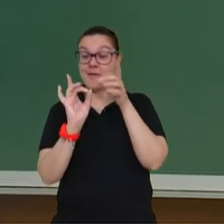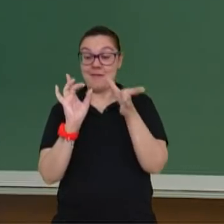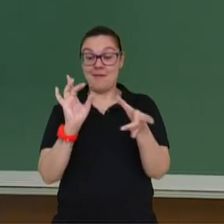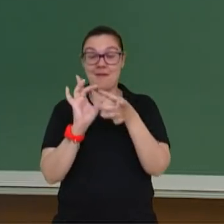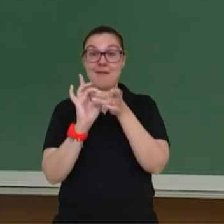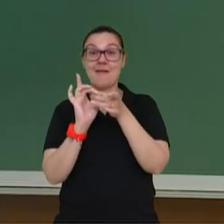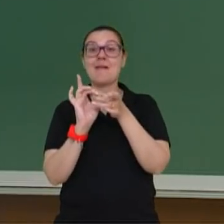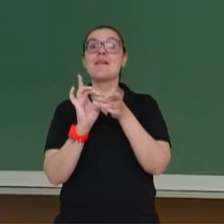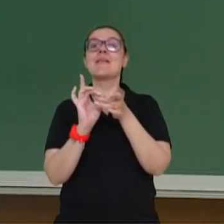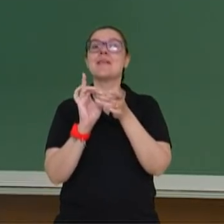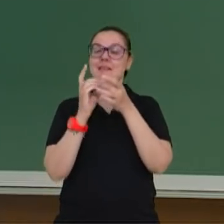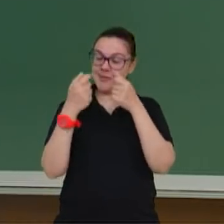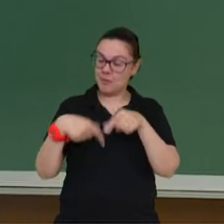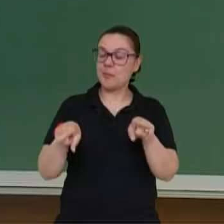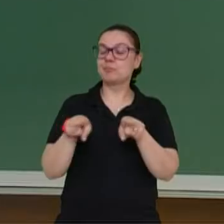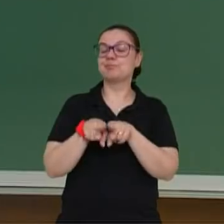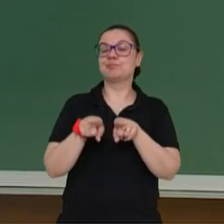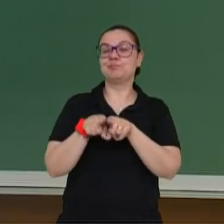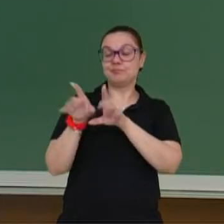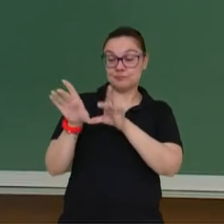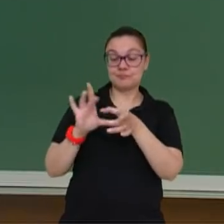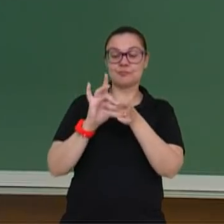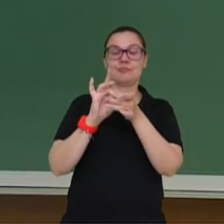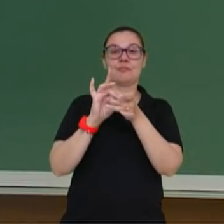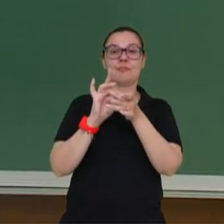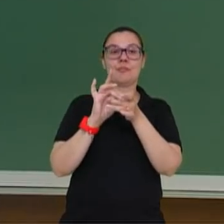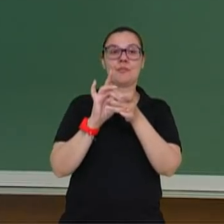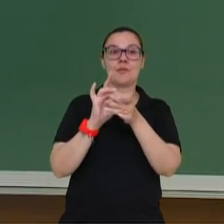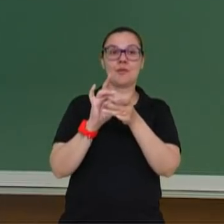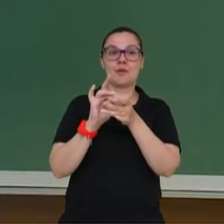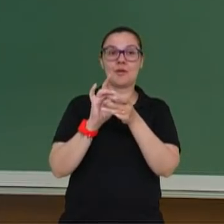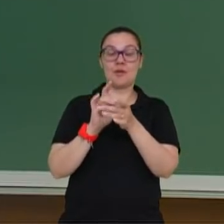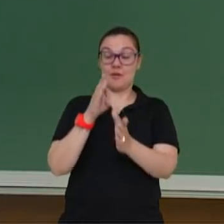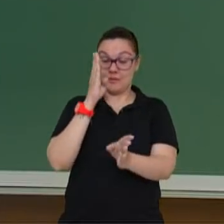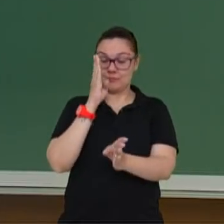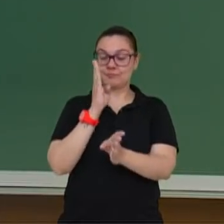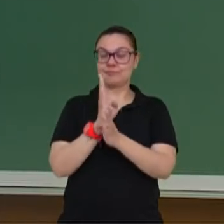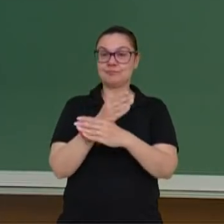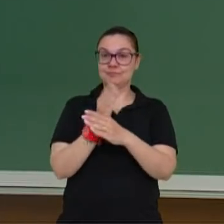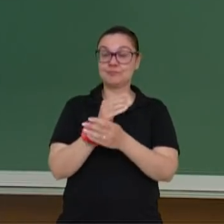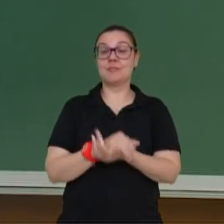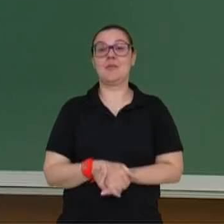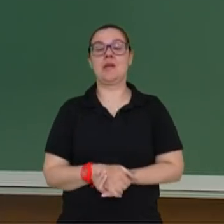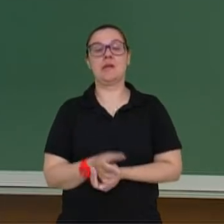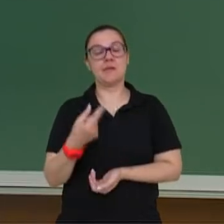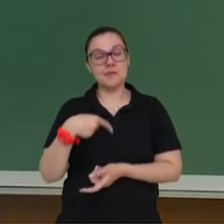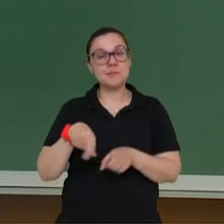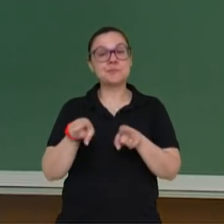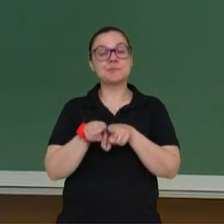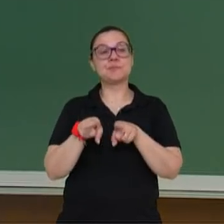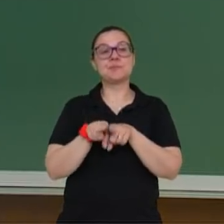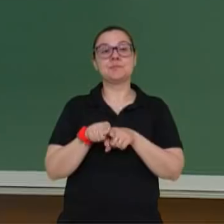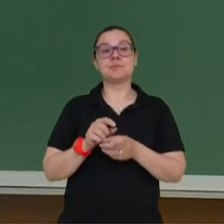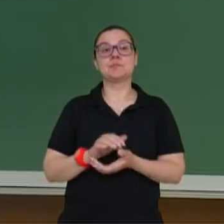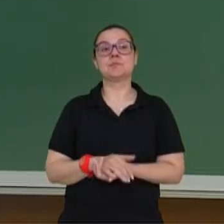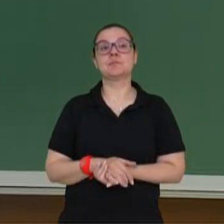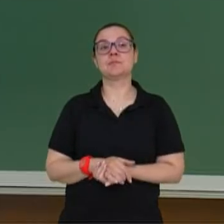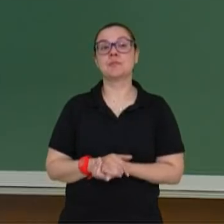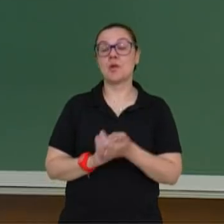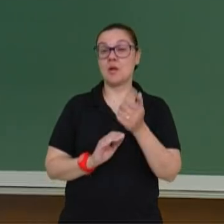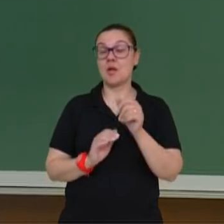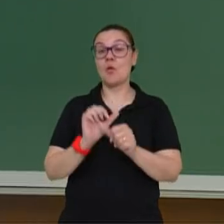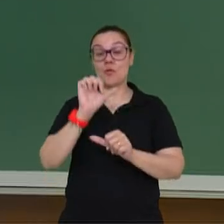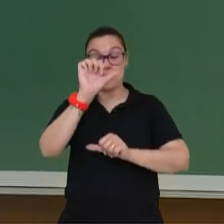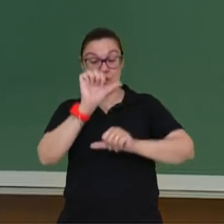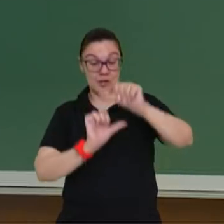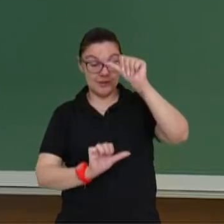complemento classifica-se como objeto indireto. E assim quando for também